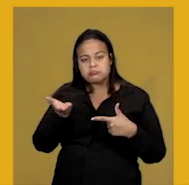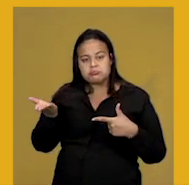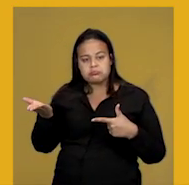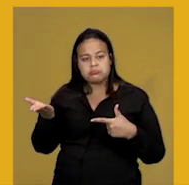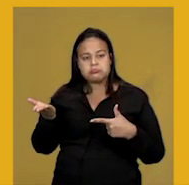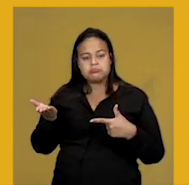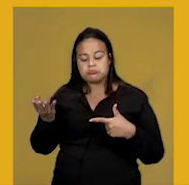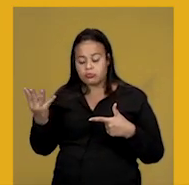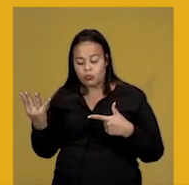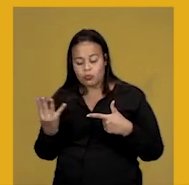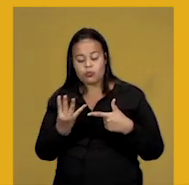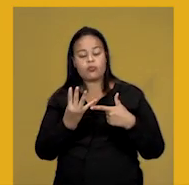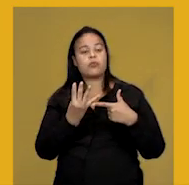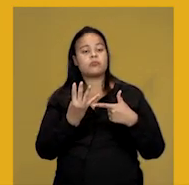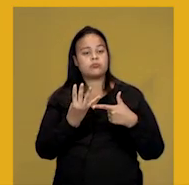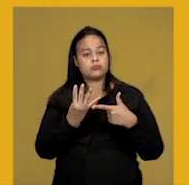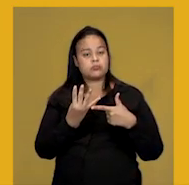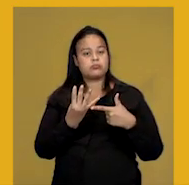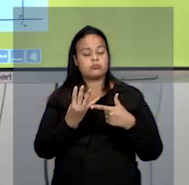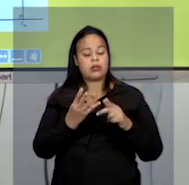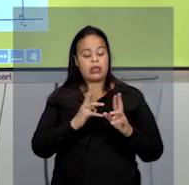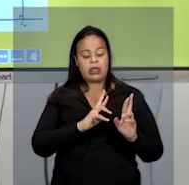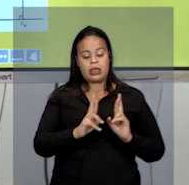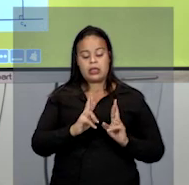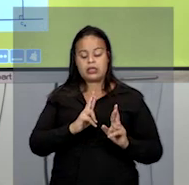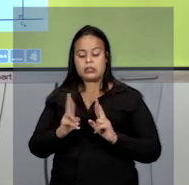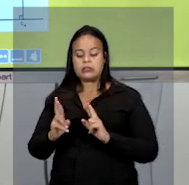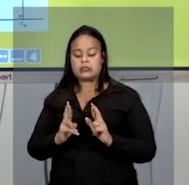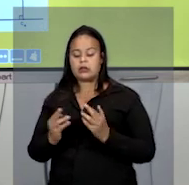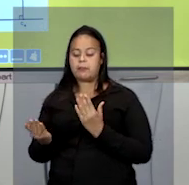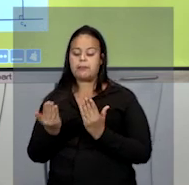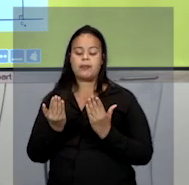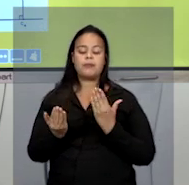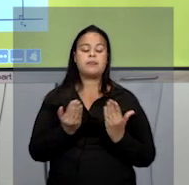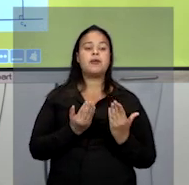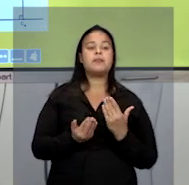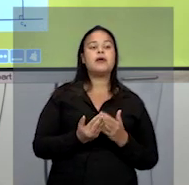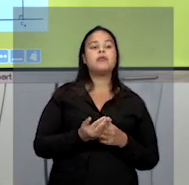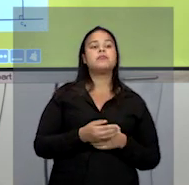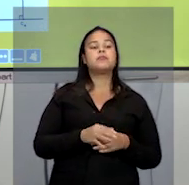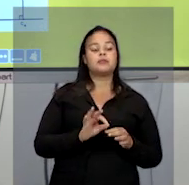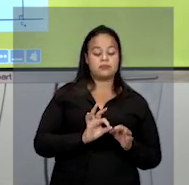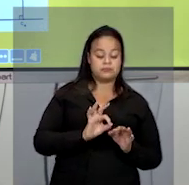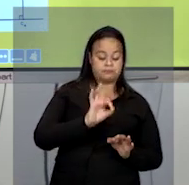Então, eu posso dizer, usando a relação de semelhança entre eles, que este lado